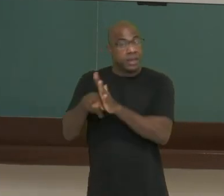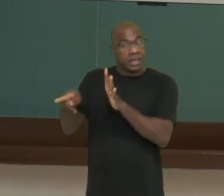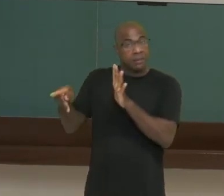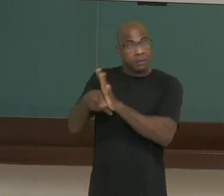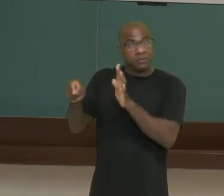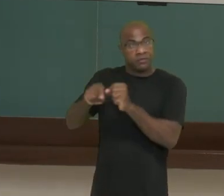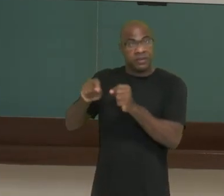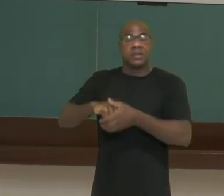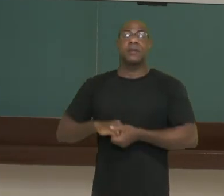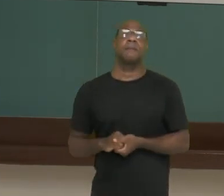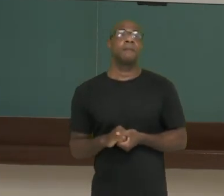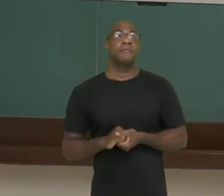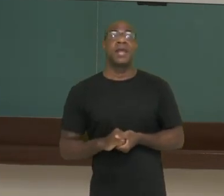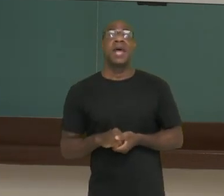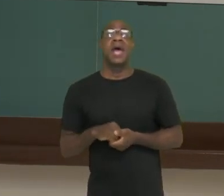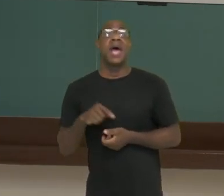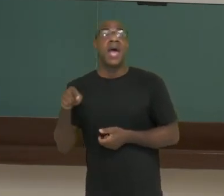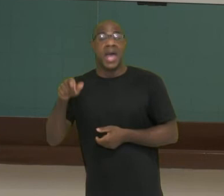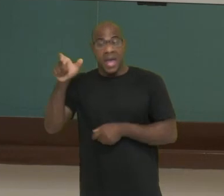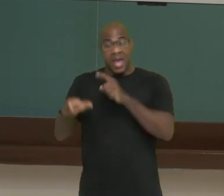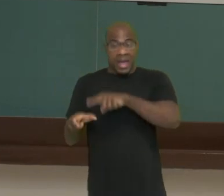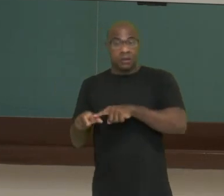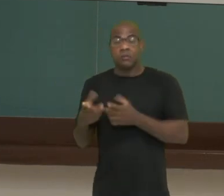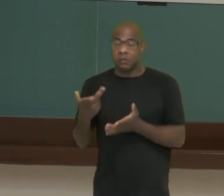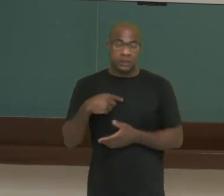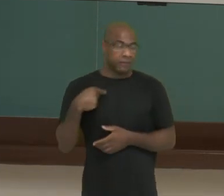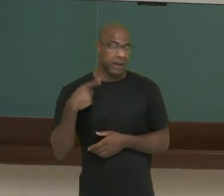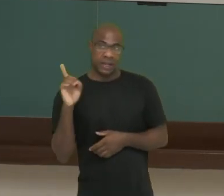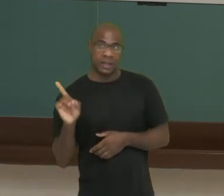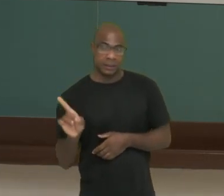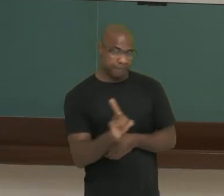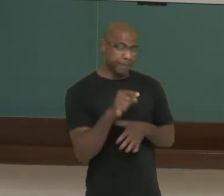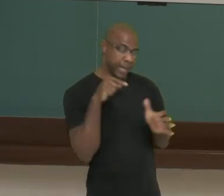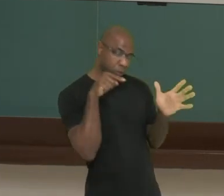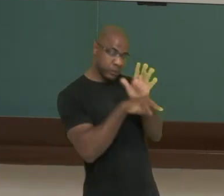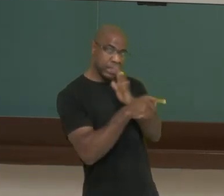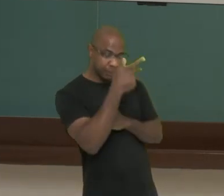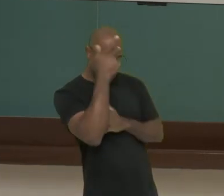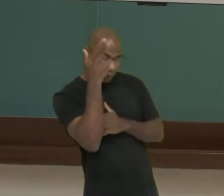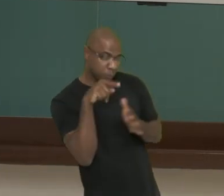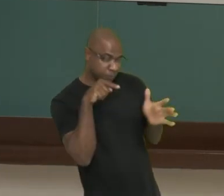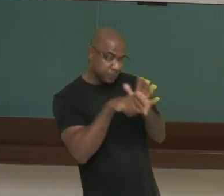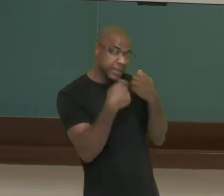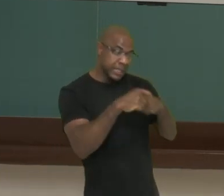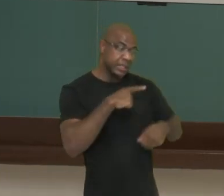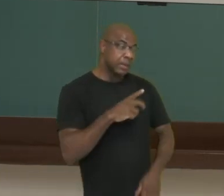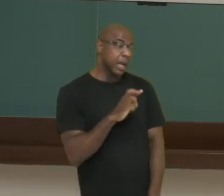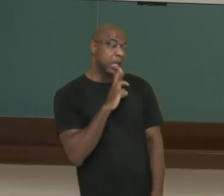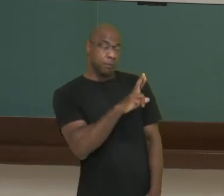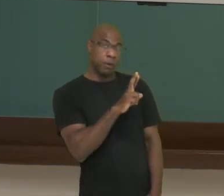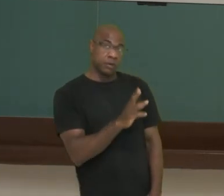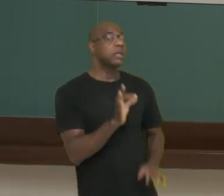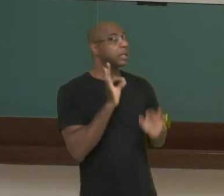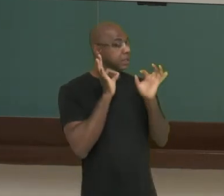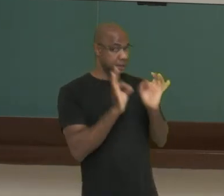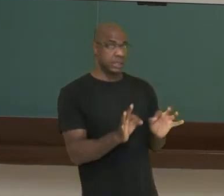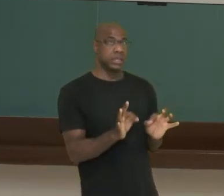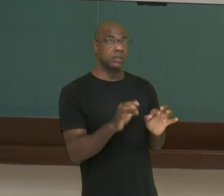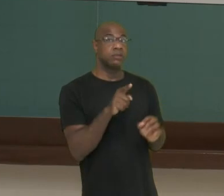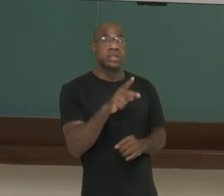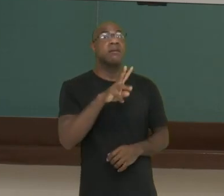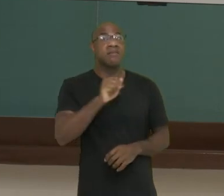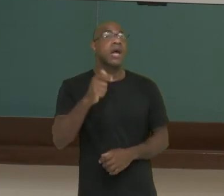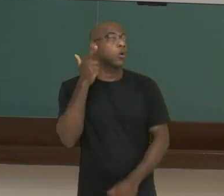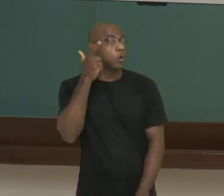a abordagem, as pessoas têm que tomar muito cuidado para você ter umas respostas que sejam sinceras e que você vai